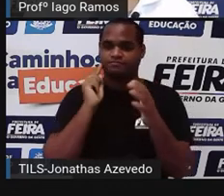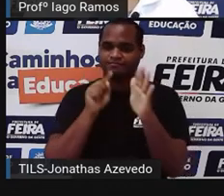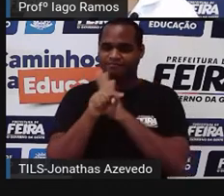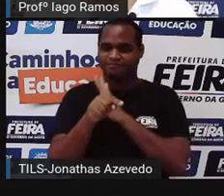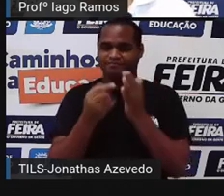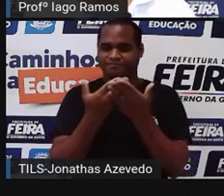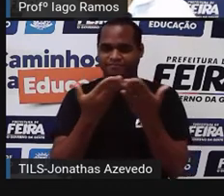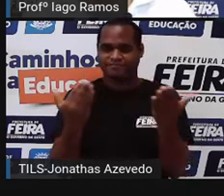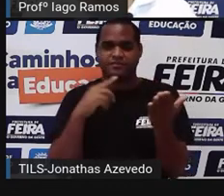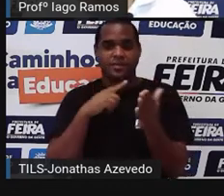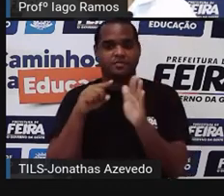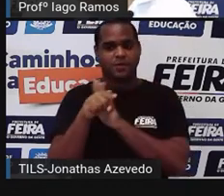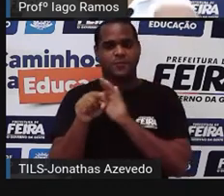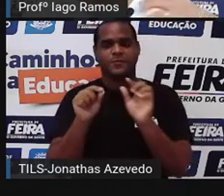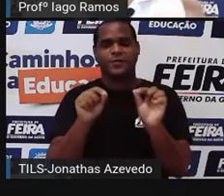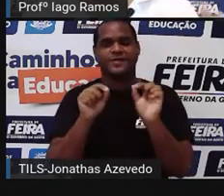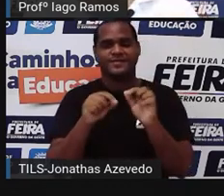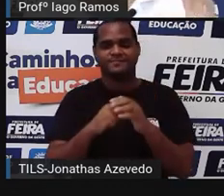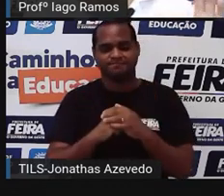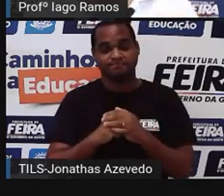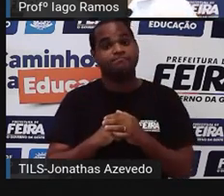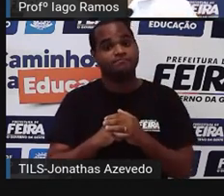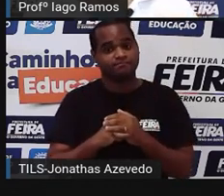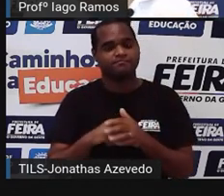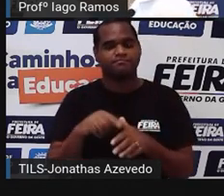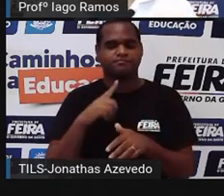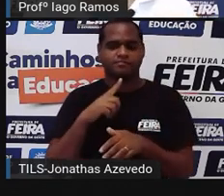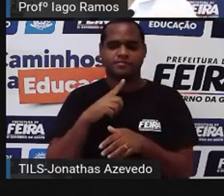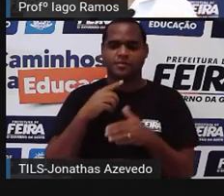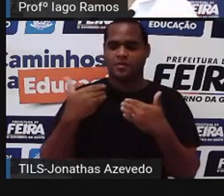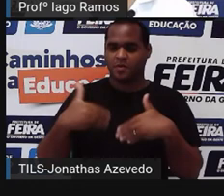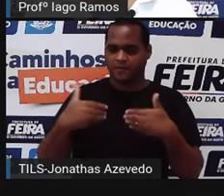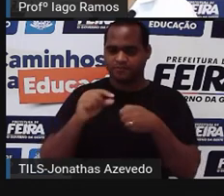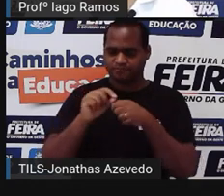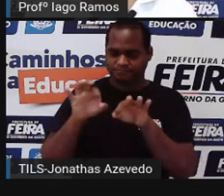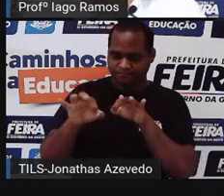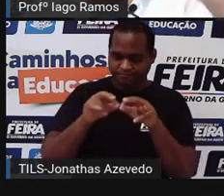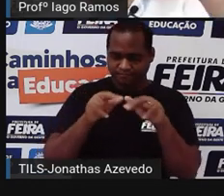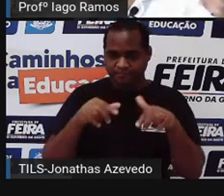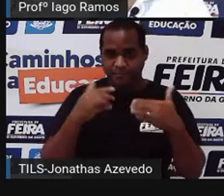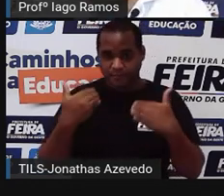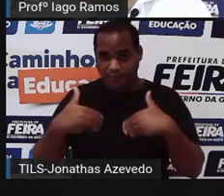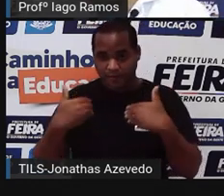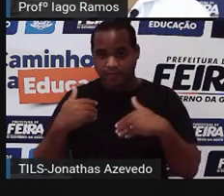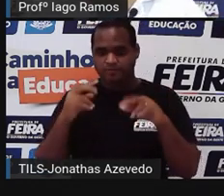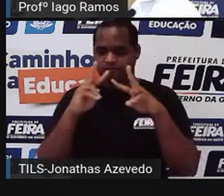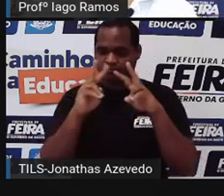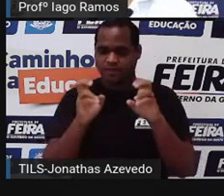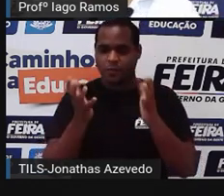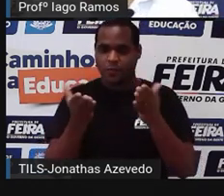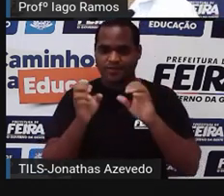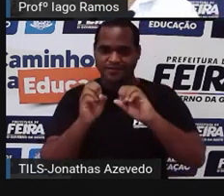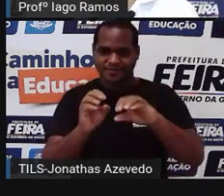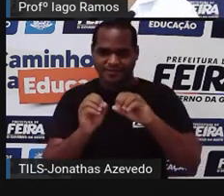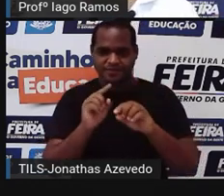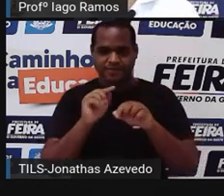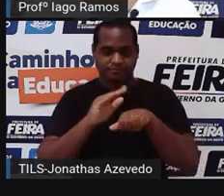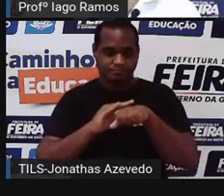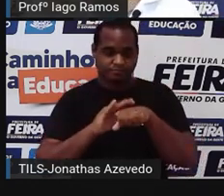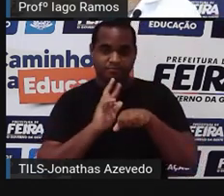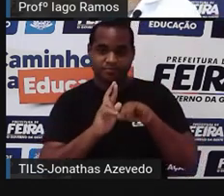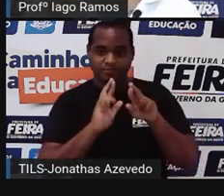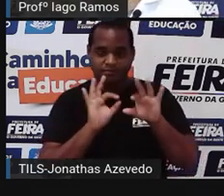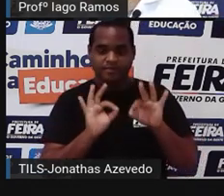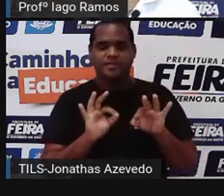uma pergunta aí a pergunta dessa vez é se eu fosse pela Bora uma provinha de matemática com assunto dessa aula para você responder